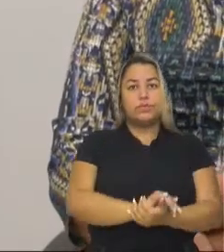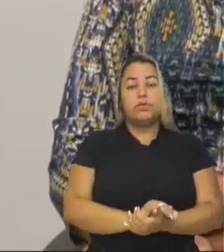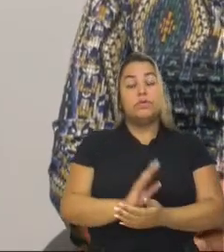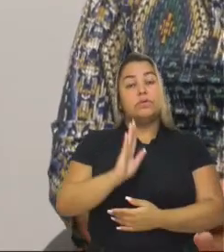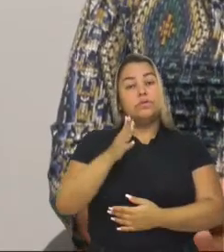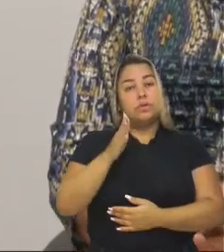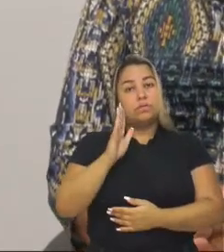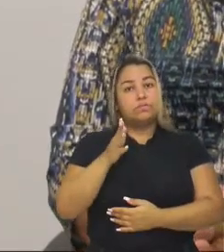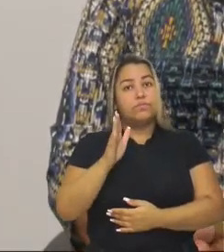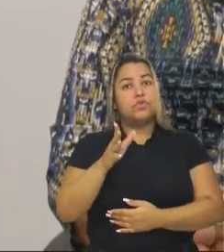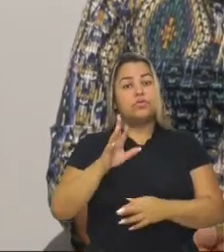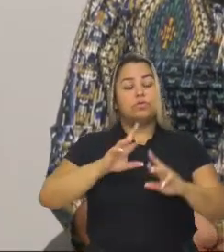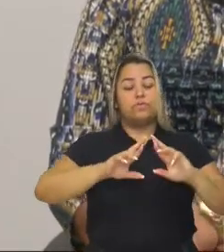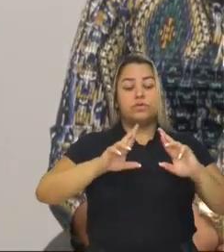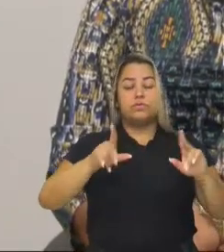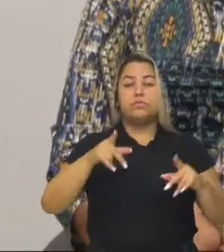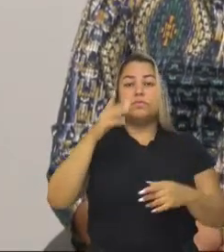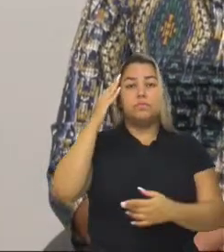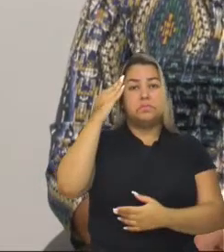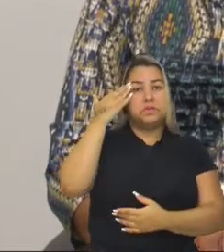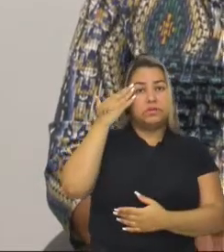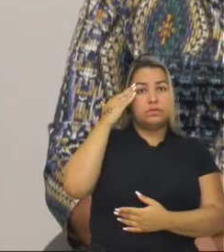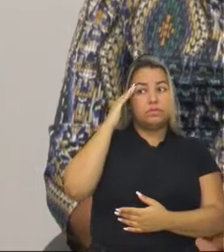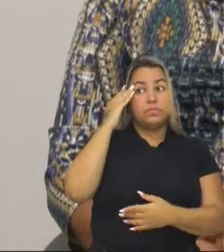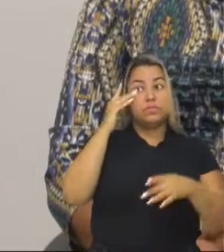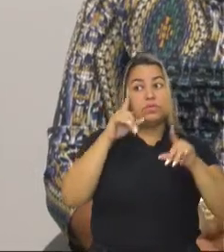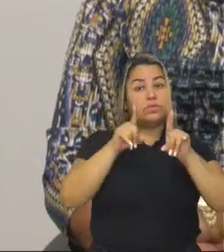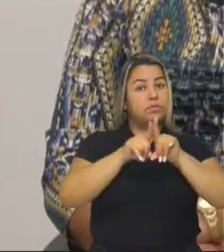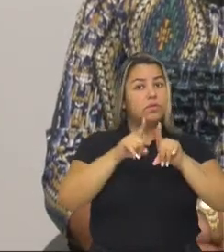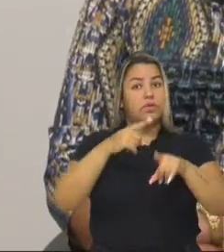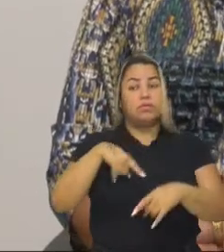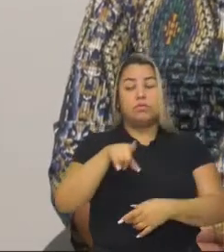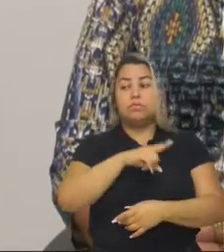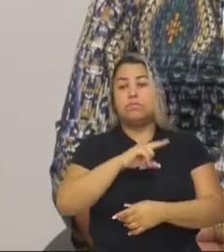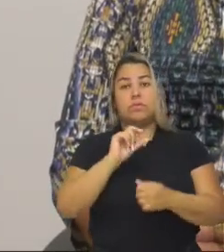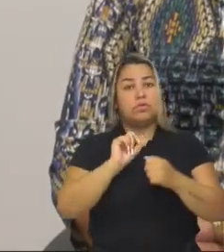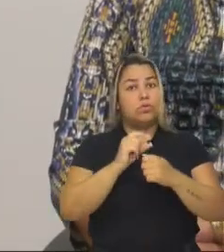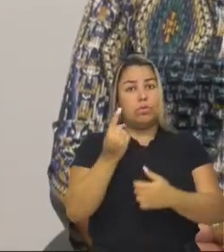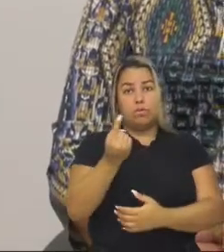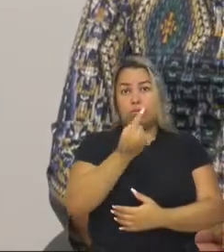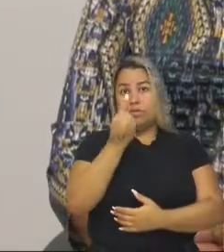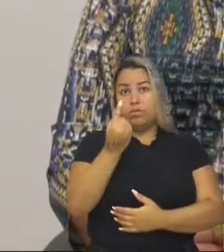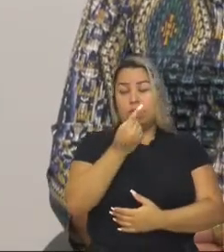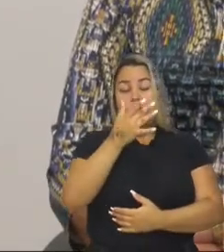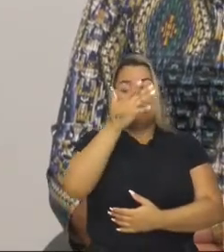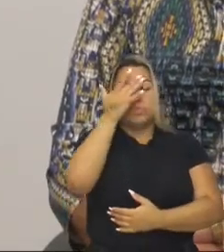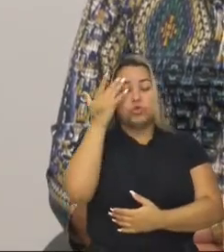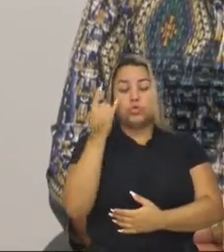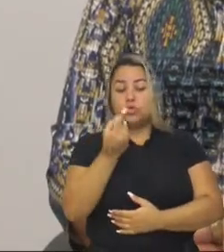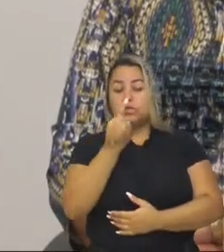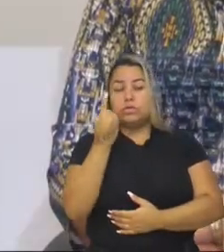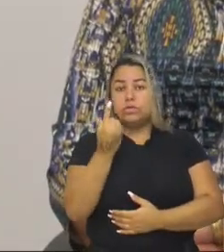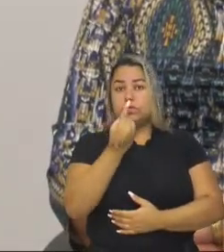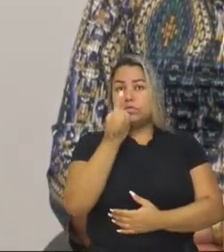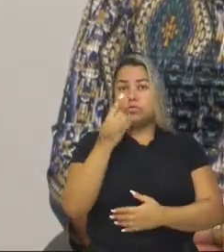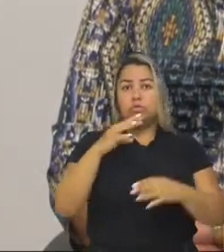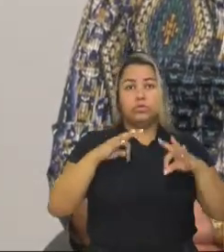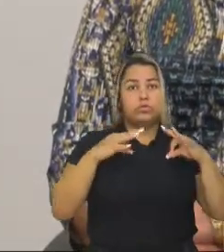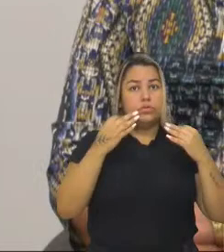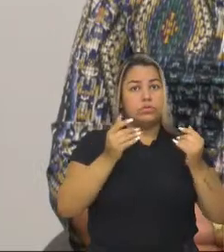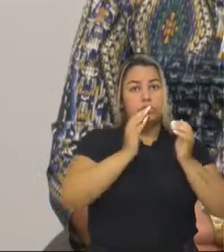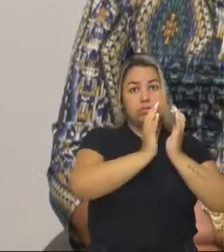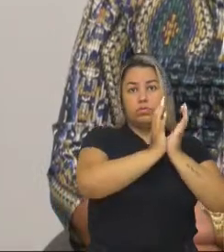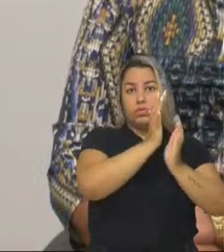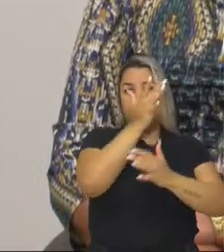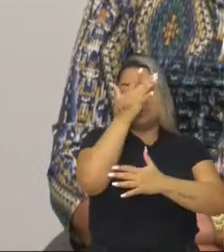a gente, diferente do que pensam algumas perspectivas, sensacionalistas, a gente nunca faz nada só, a gente nunca é uma pessoa sozinha, descolada de todo um coletivo, de